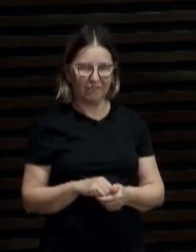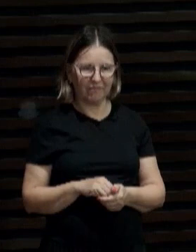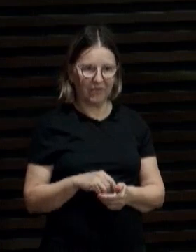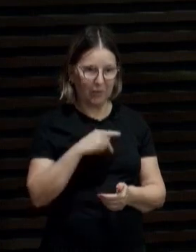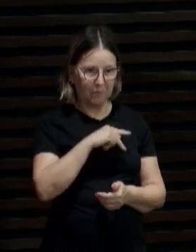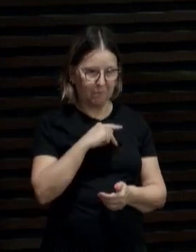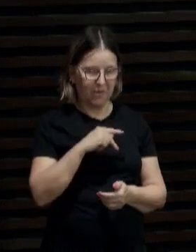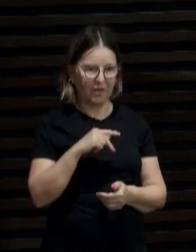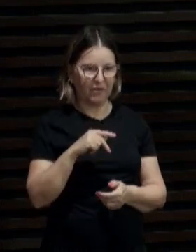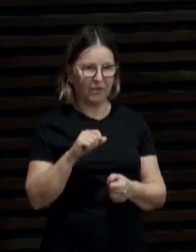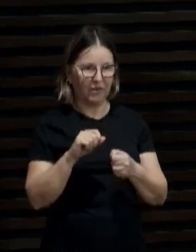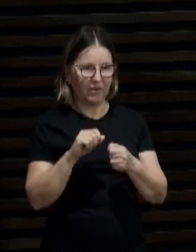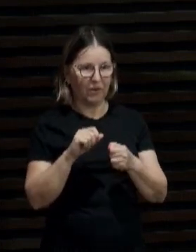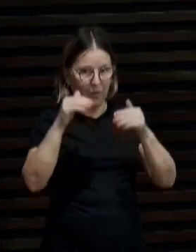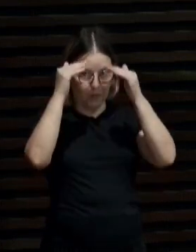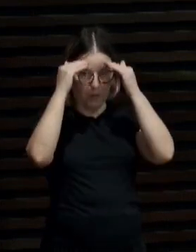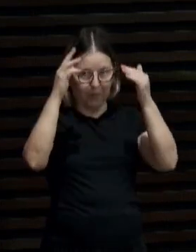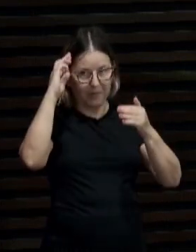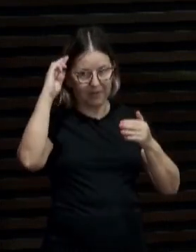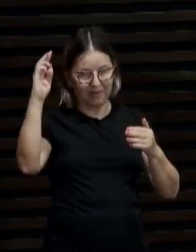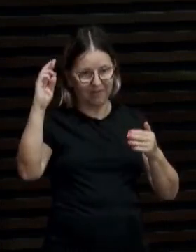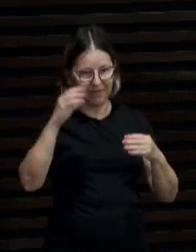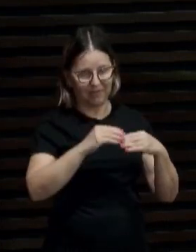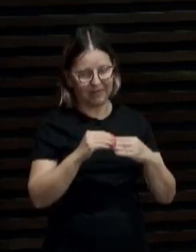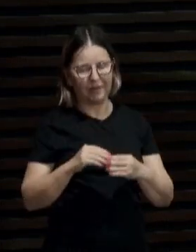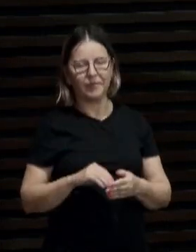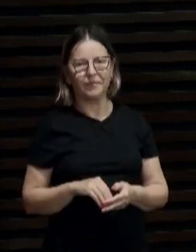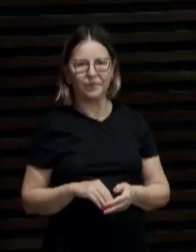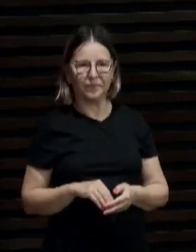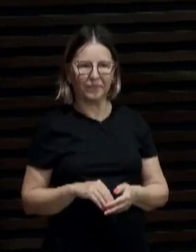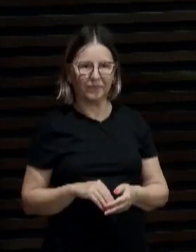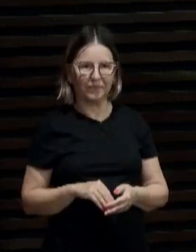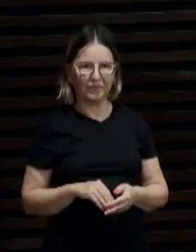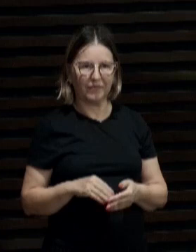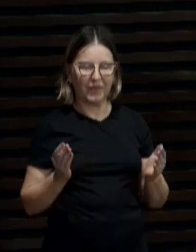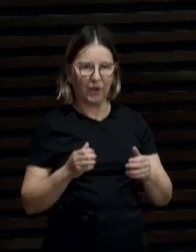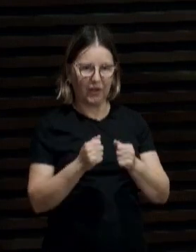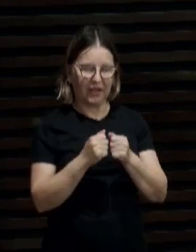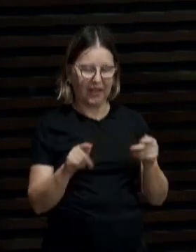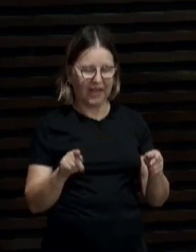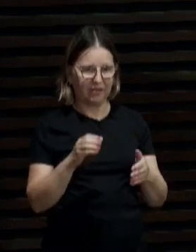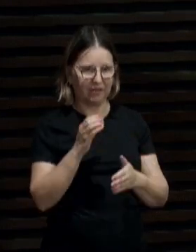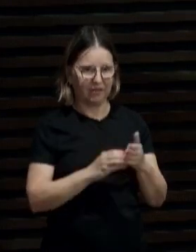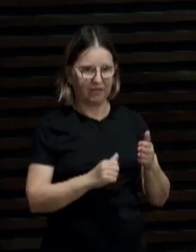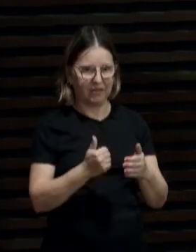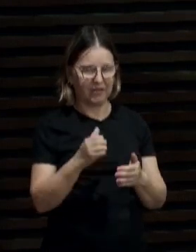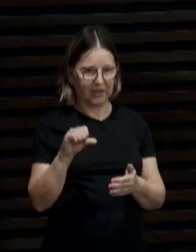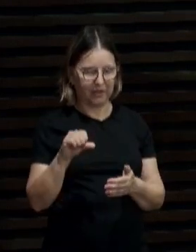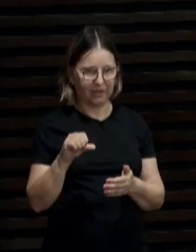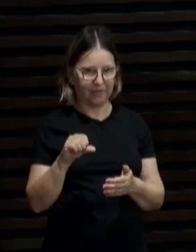Senhor, né? Então, continuando agora em Atos 19, de 8 a 11. Durante 3 meses,